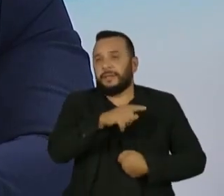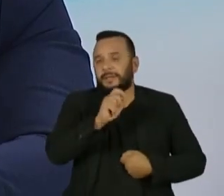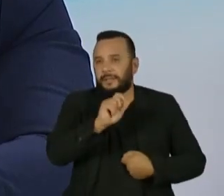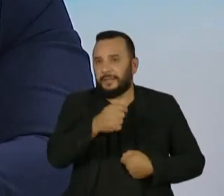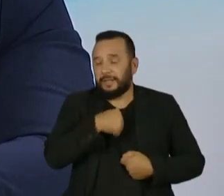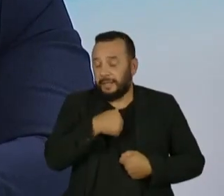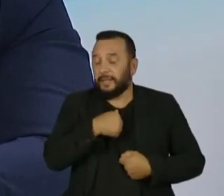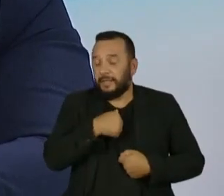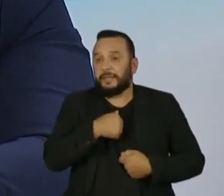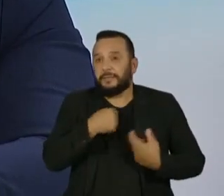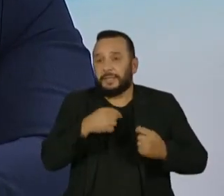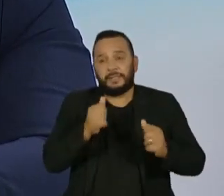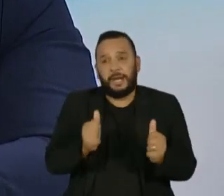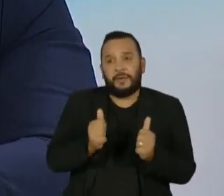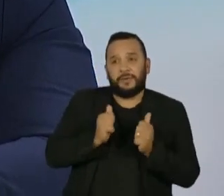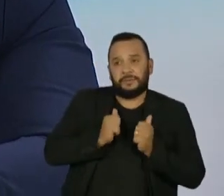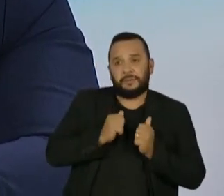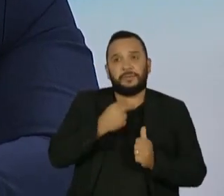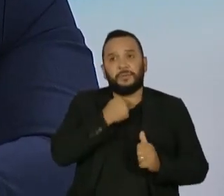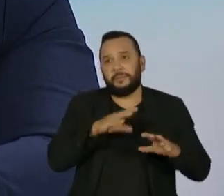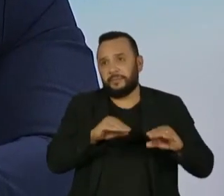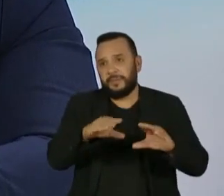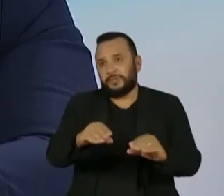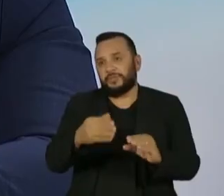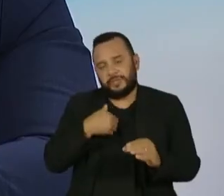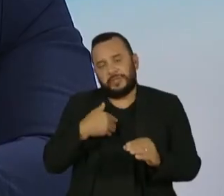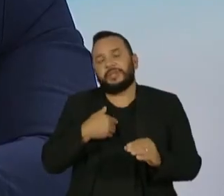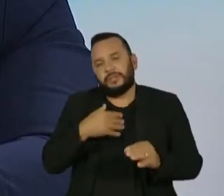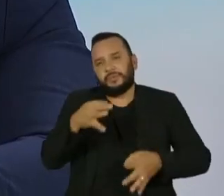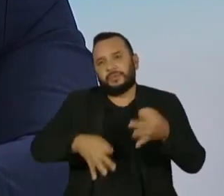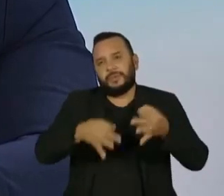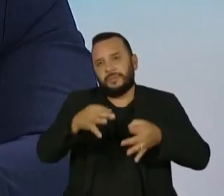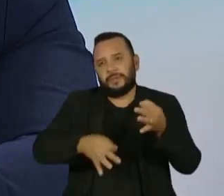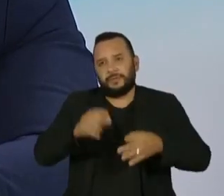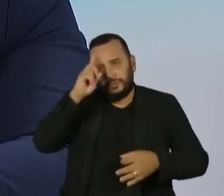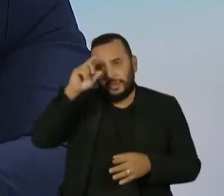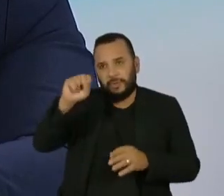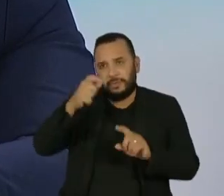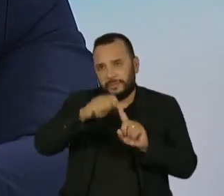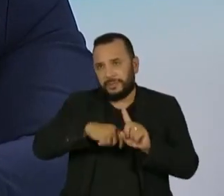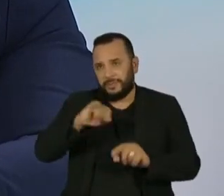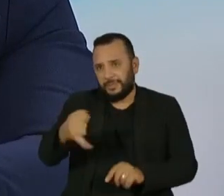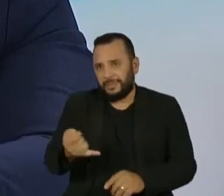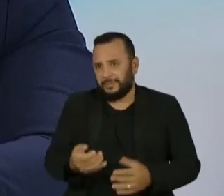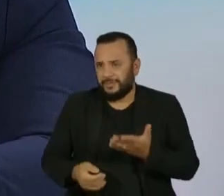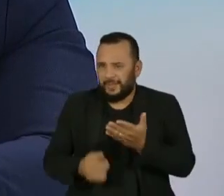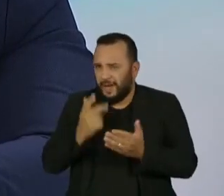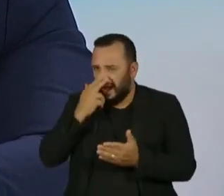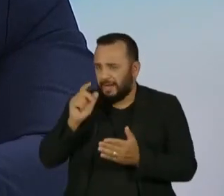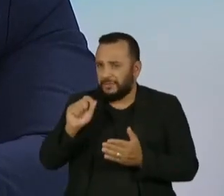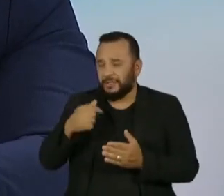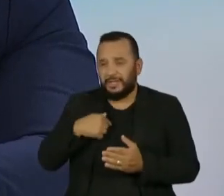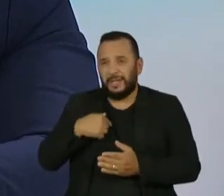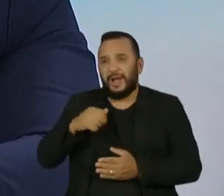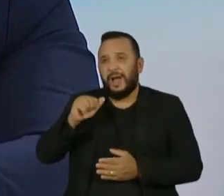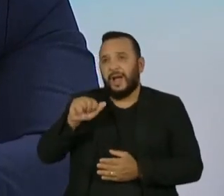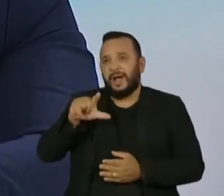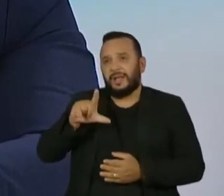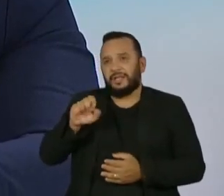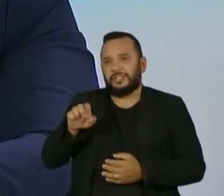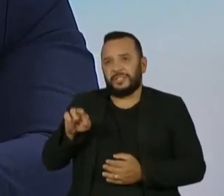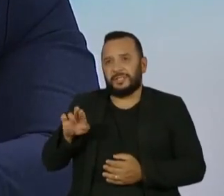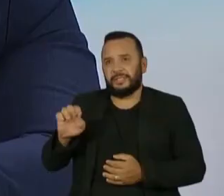essas investigações e esse processo relativo ao 8 de janeiro. E eu te pergunto também por uma questão de coerência. Alexandre Ramagem,